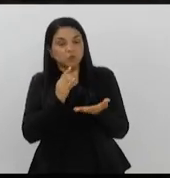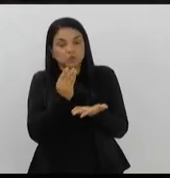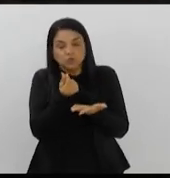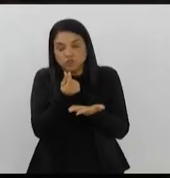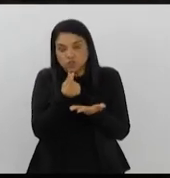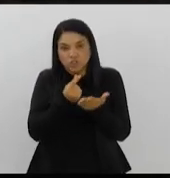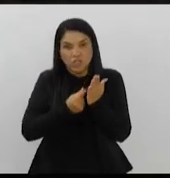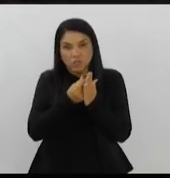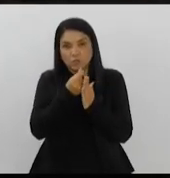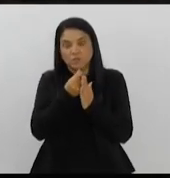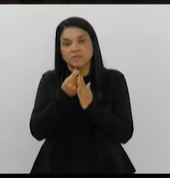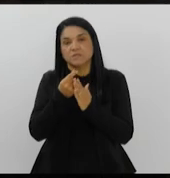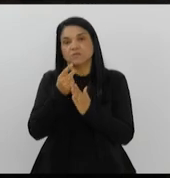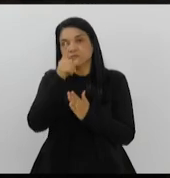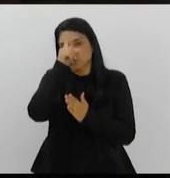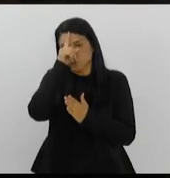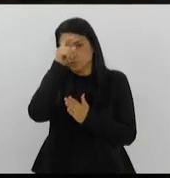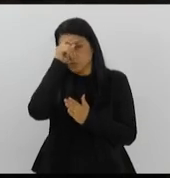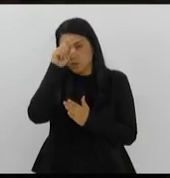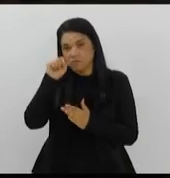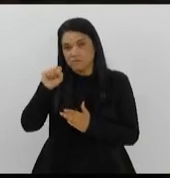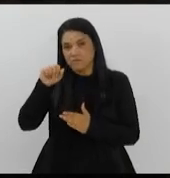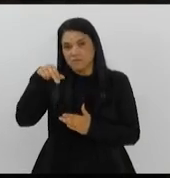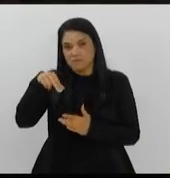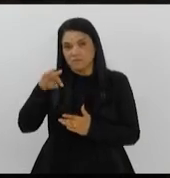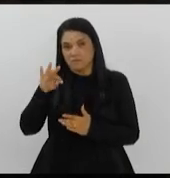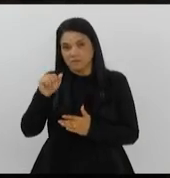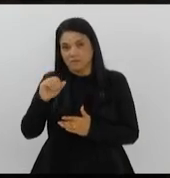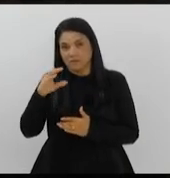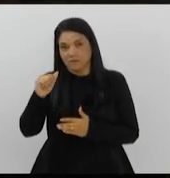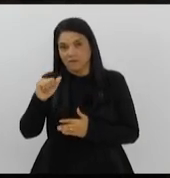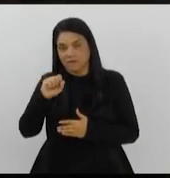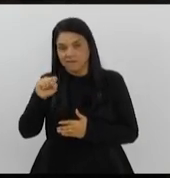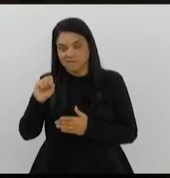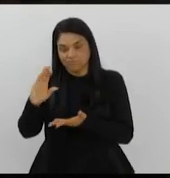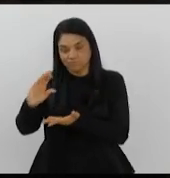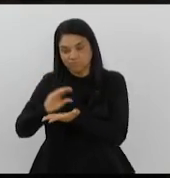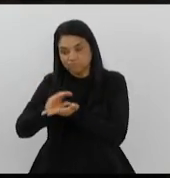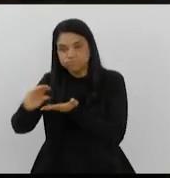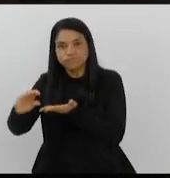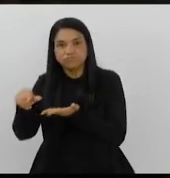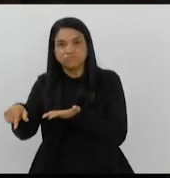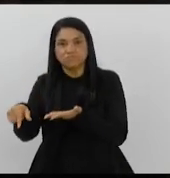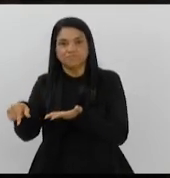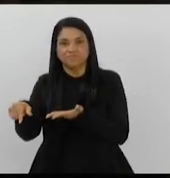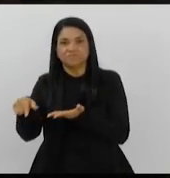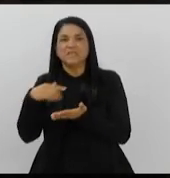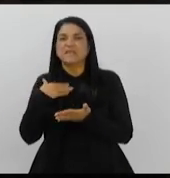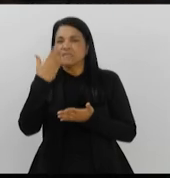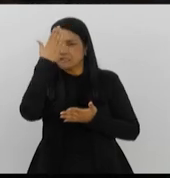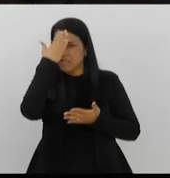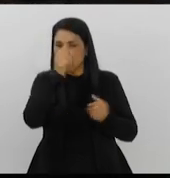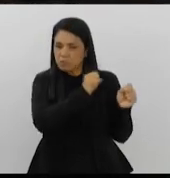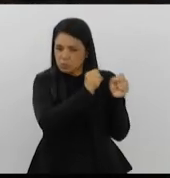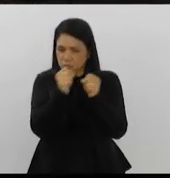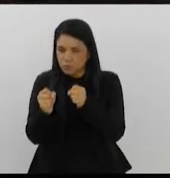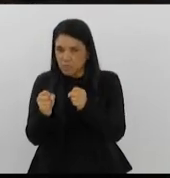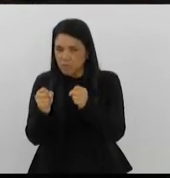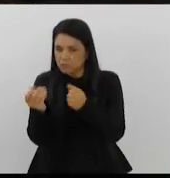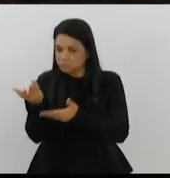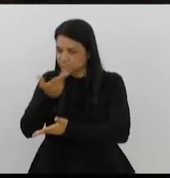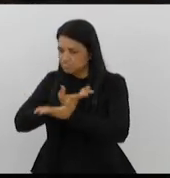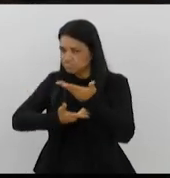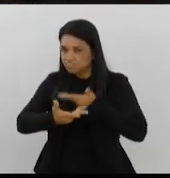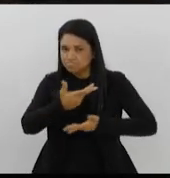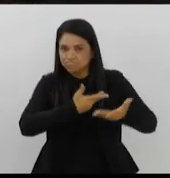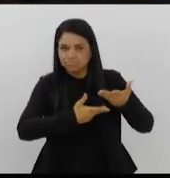que a Santa Casa recebeu. Nós sabemos que os poderes são harmônicos,